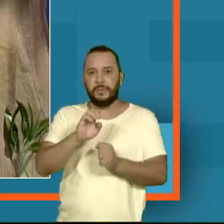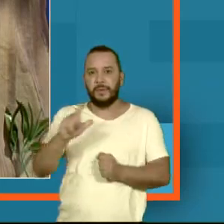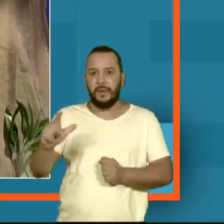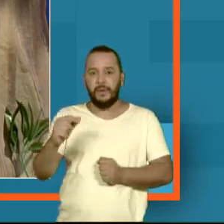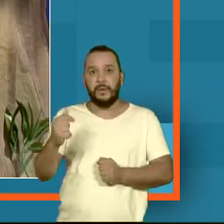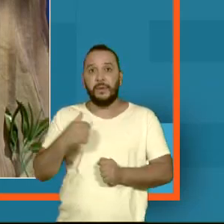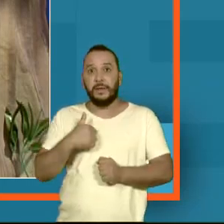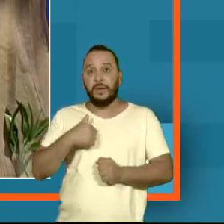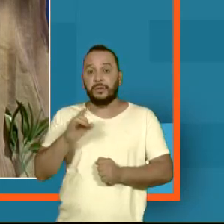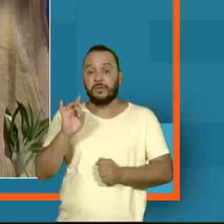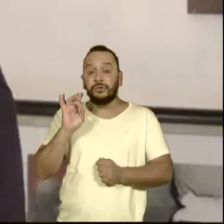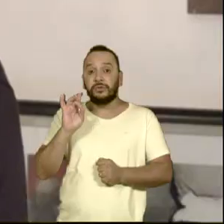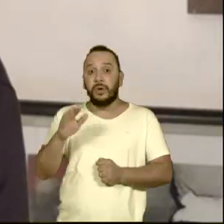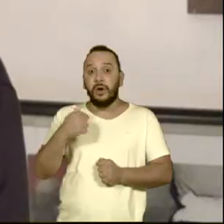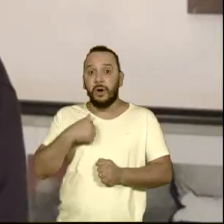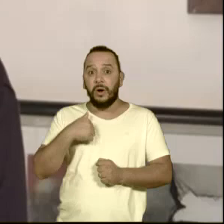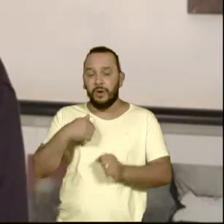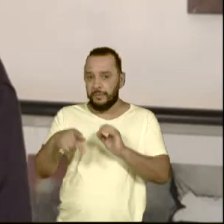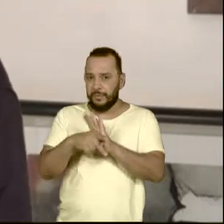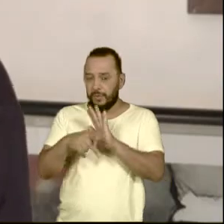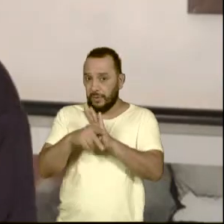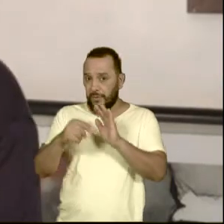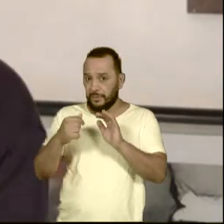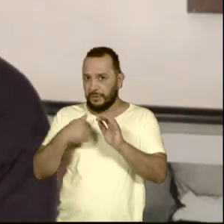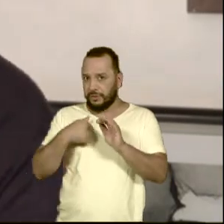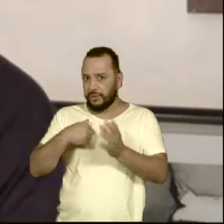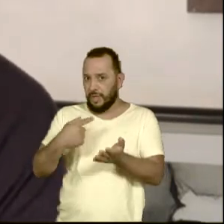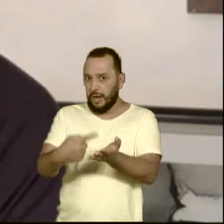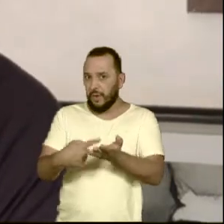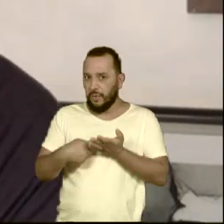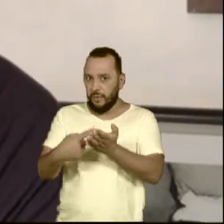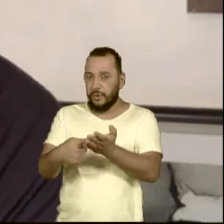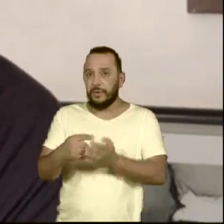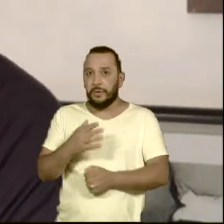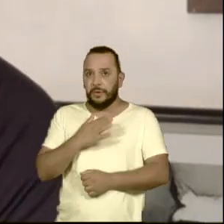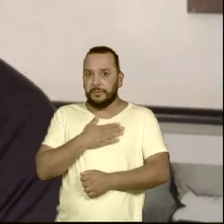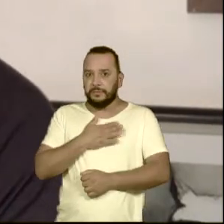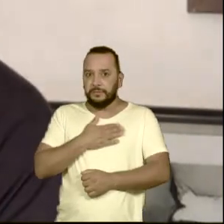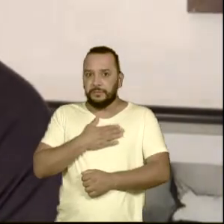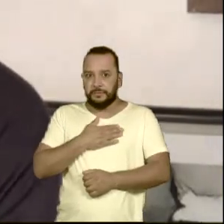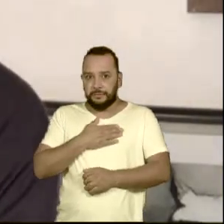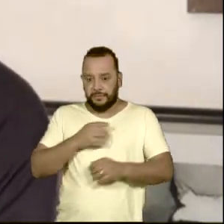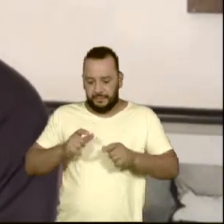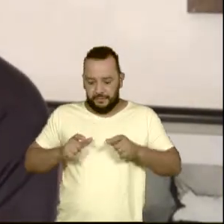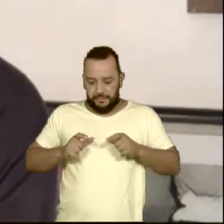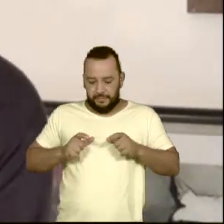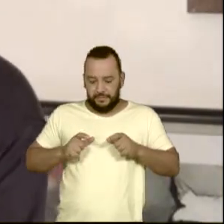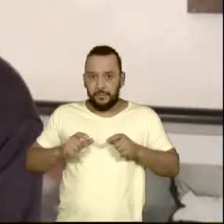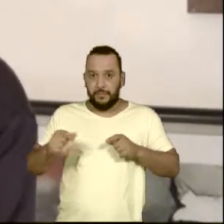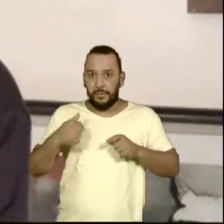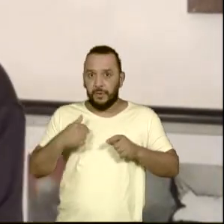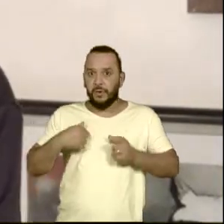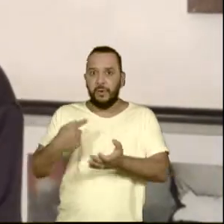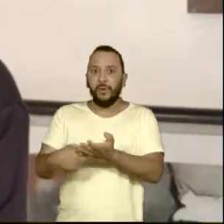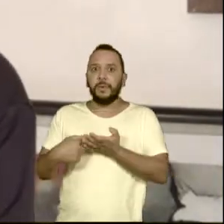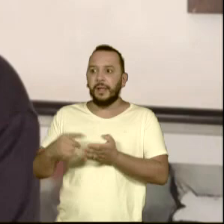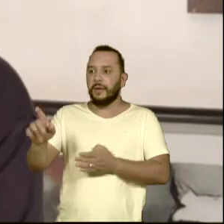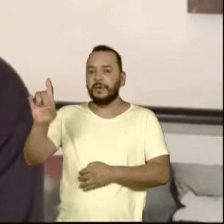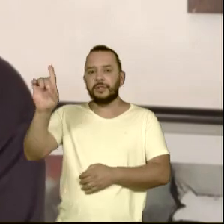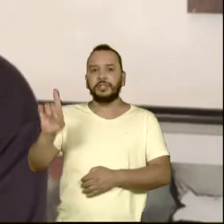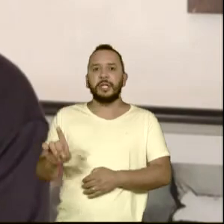a outra está só no Garibaldo. Existia um acordo meu, manipulador do Garibaldo, com a direção,